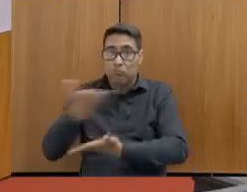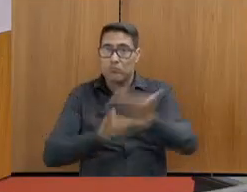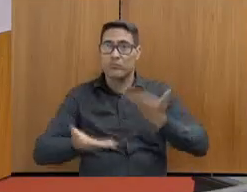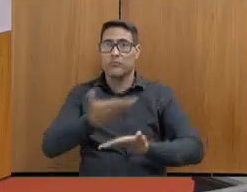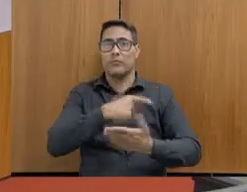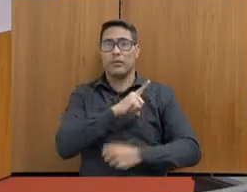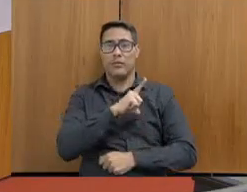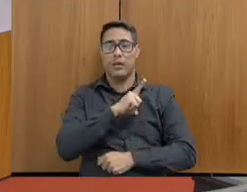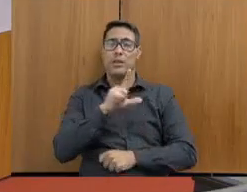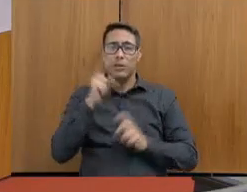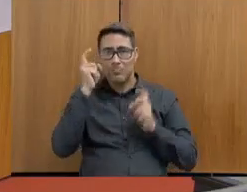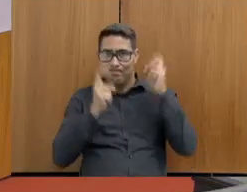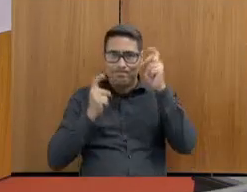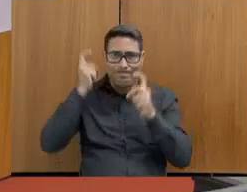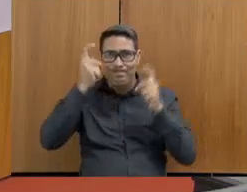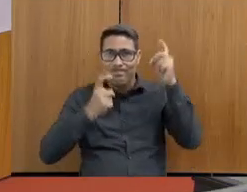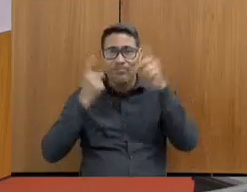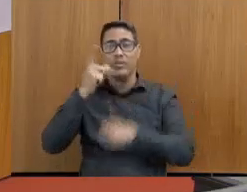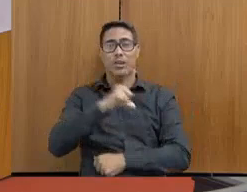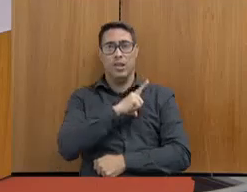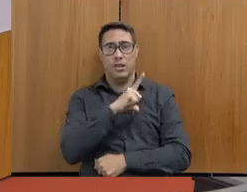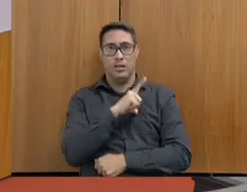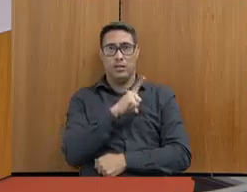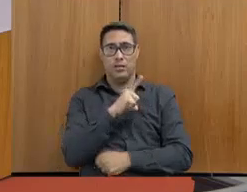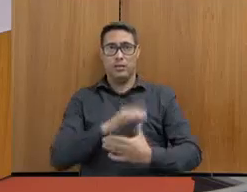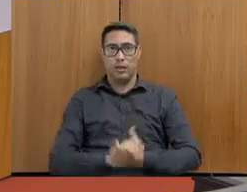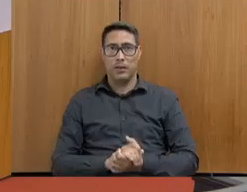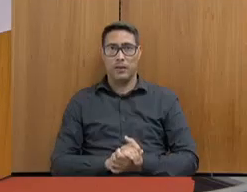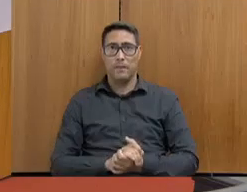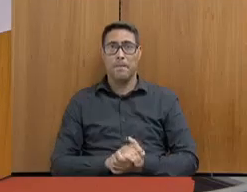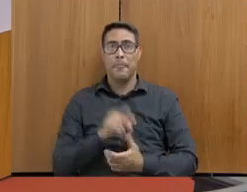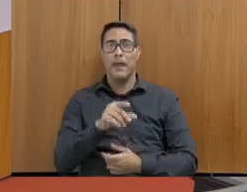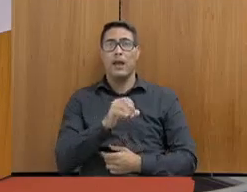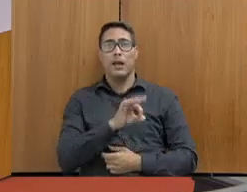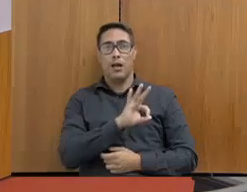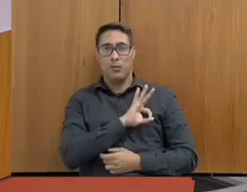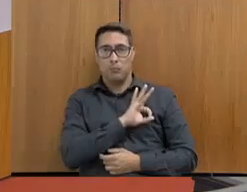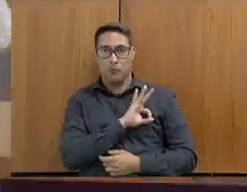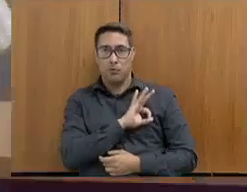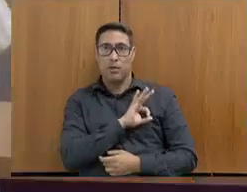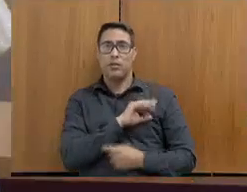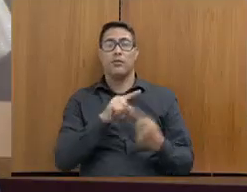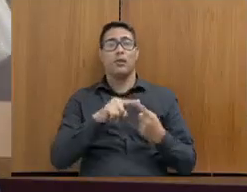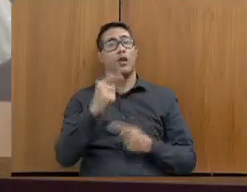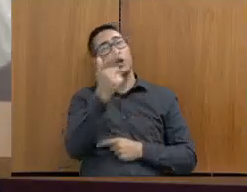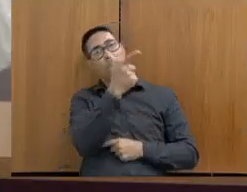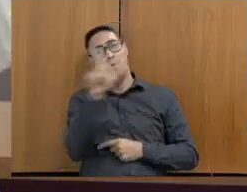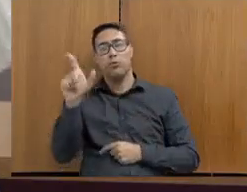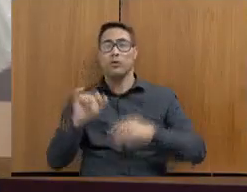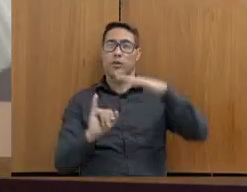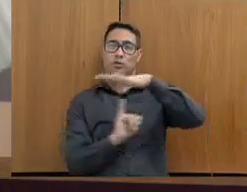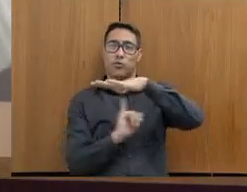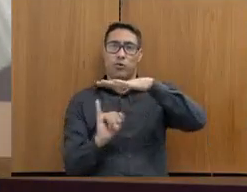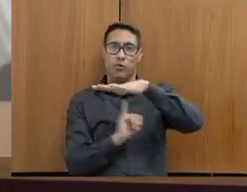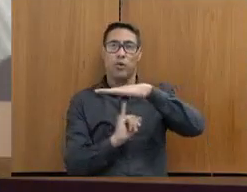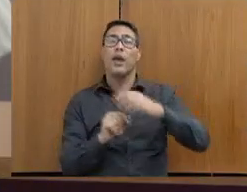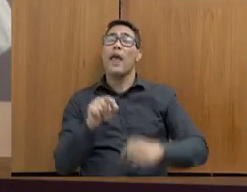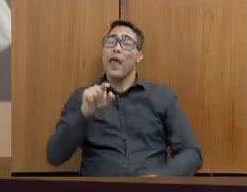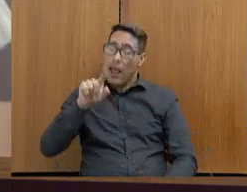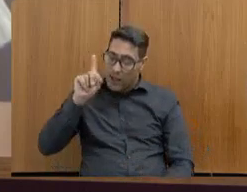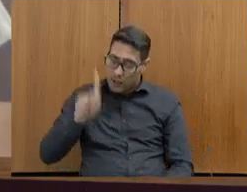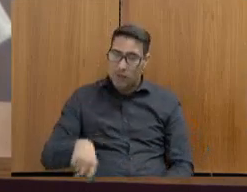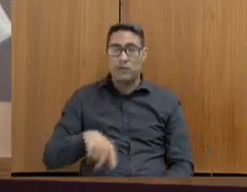muito com isso né a polícia e outras instituições estão adoecidas as pessoas estão